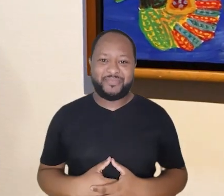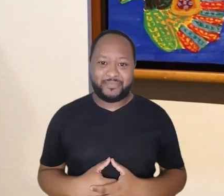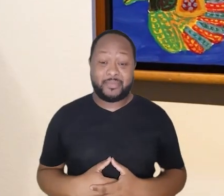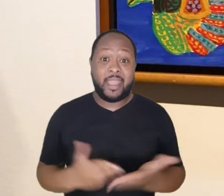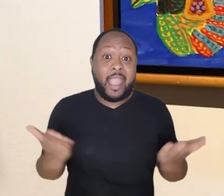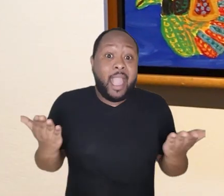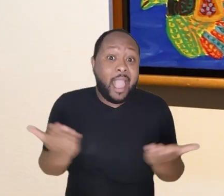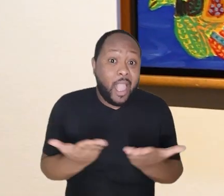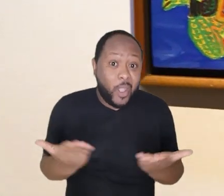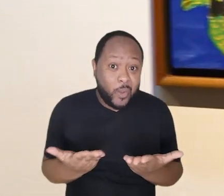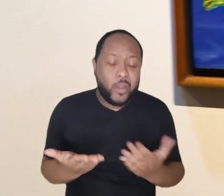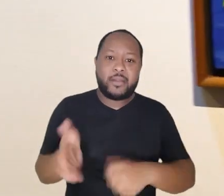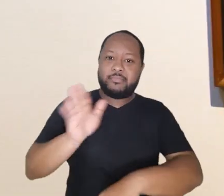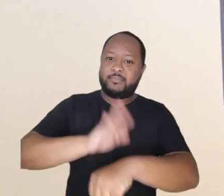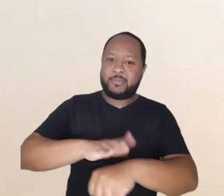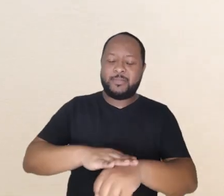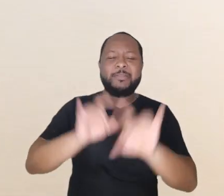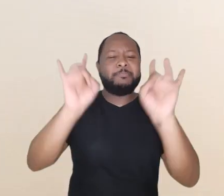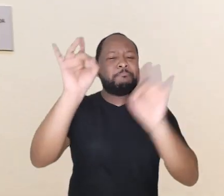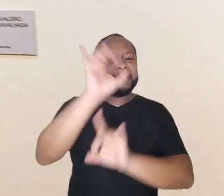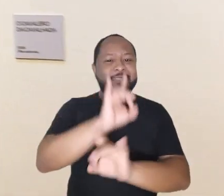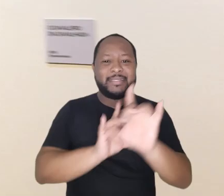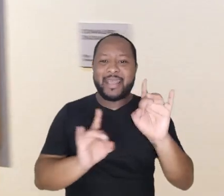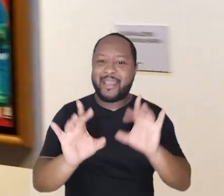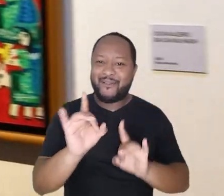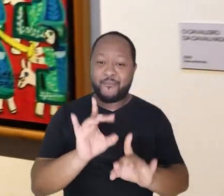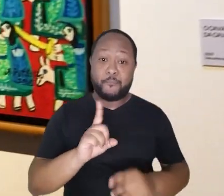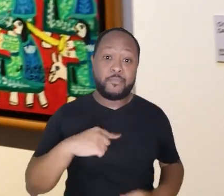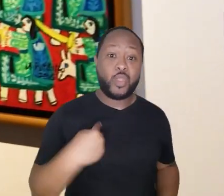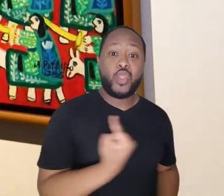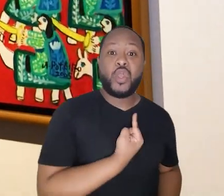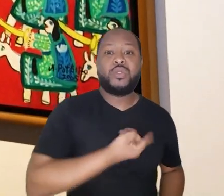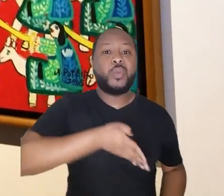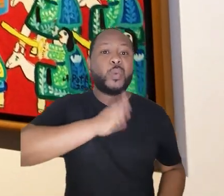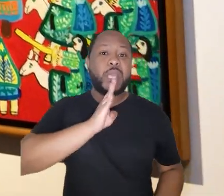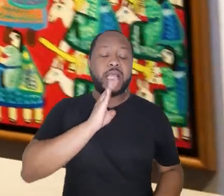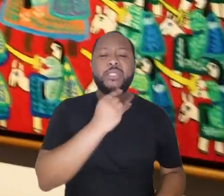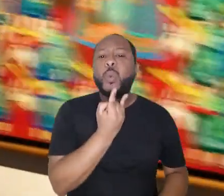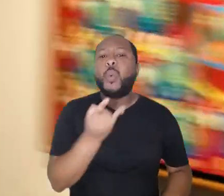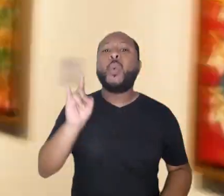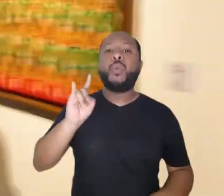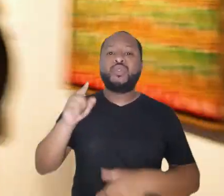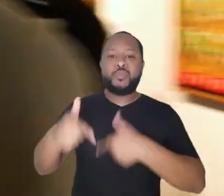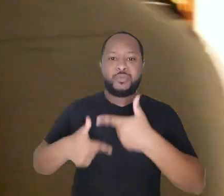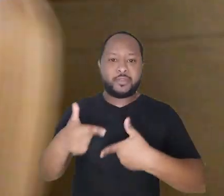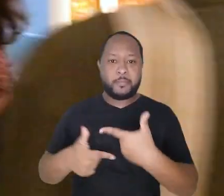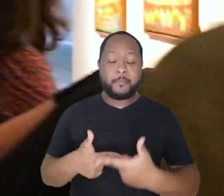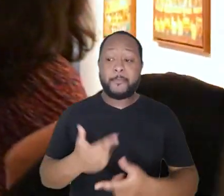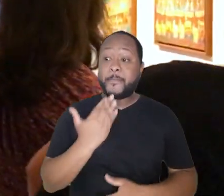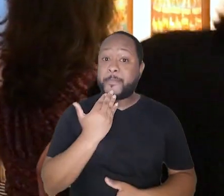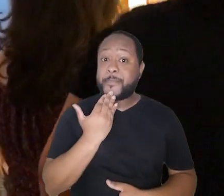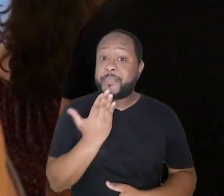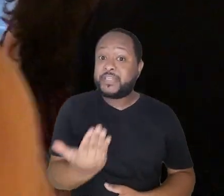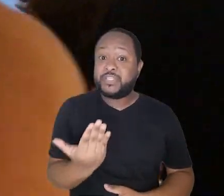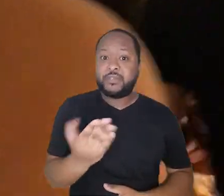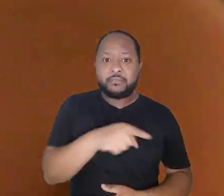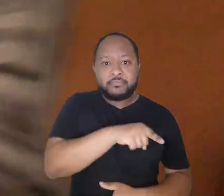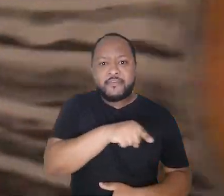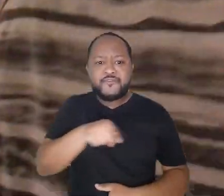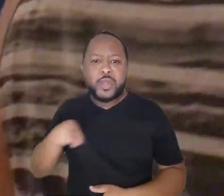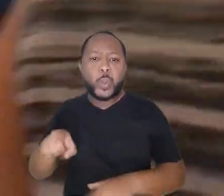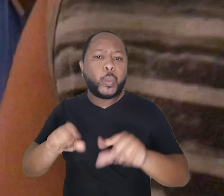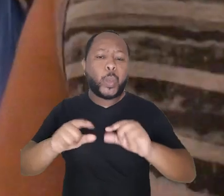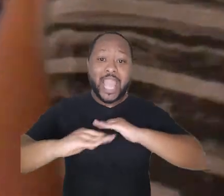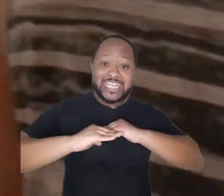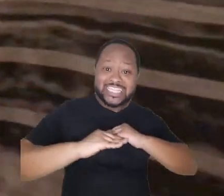levar vocês para um momento muito especial, que é para a gente conhecer esse último trabalho. E aí eu vou pedir para vocês sentarem aqui no